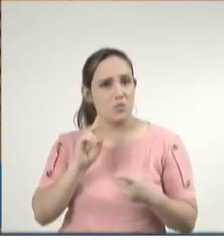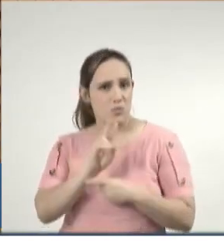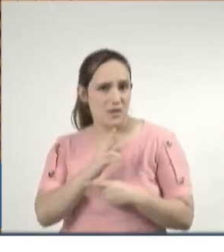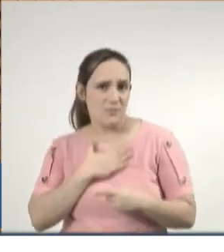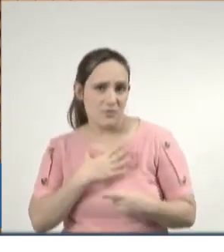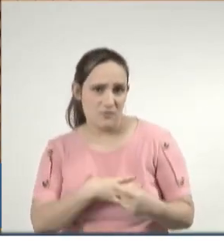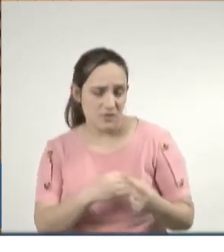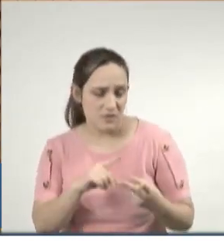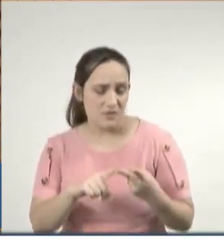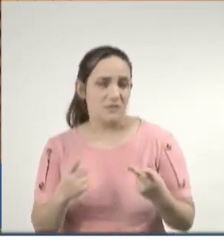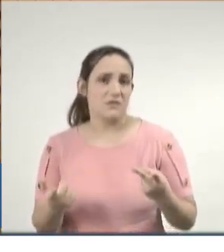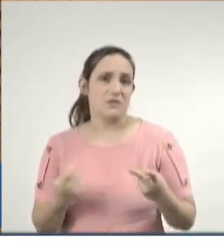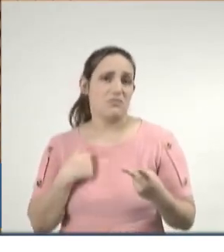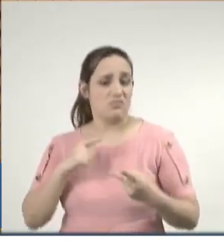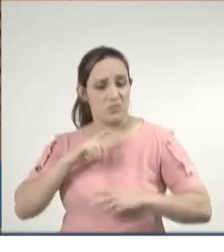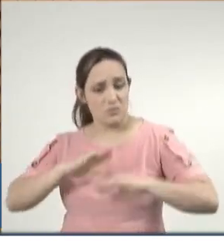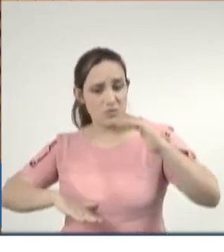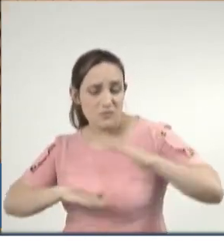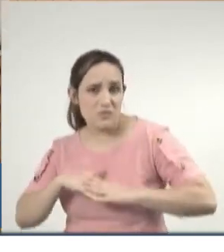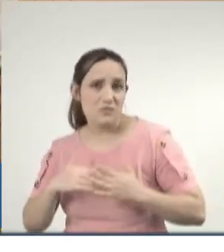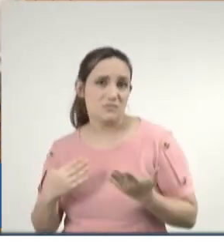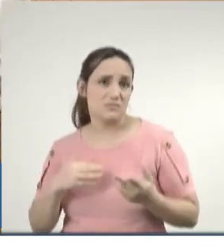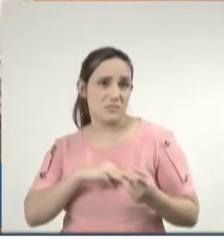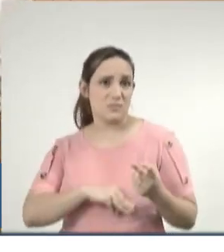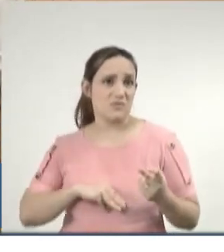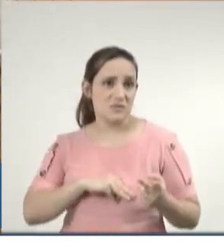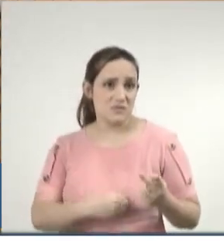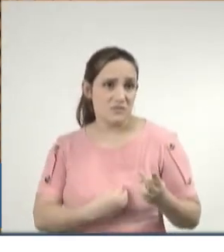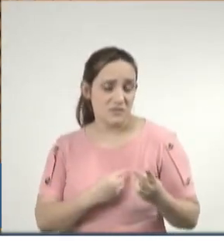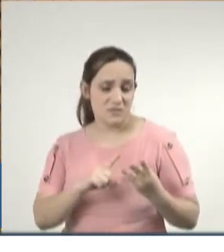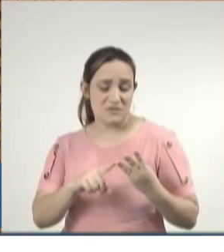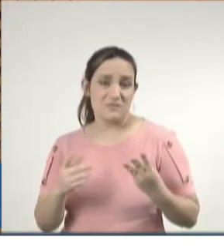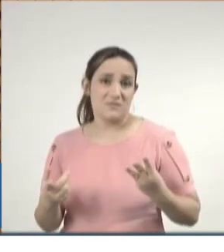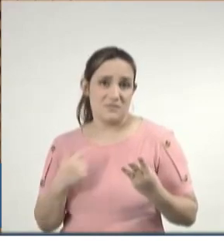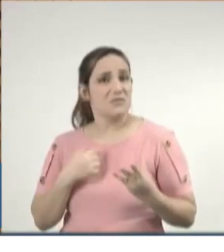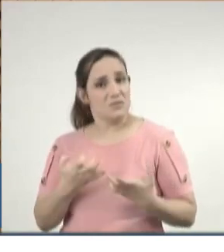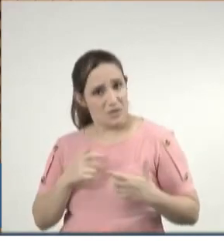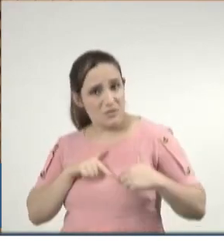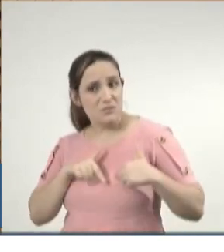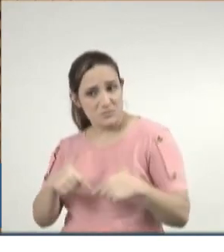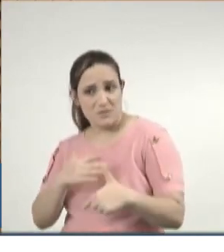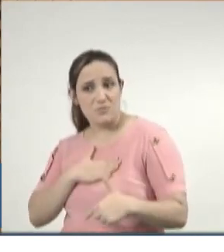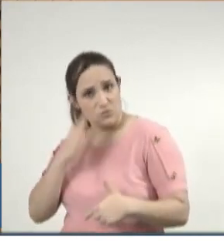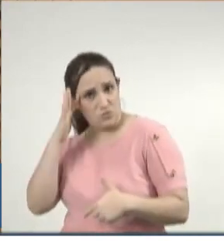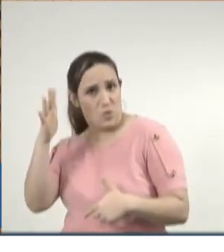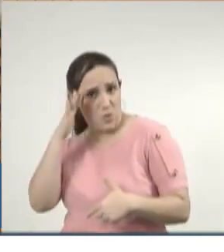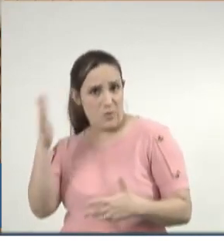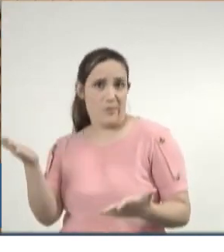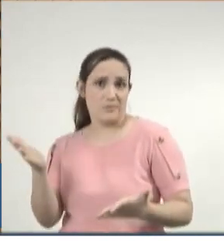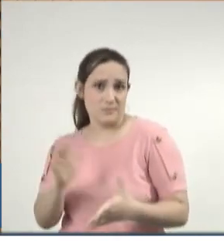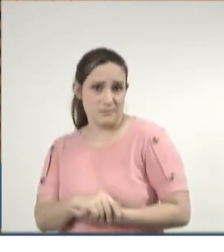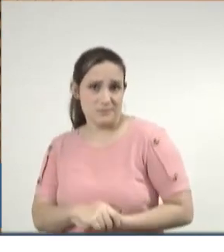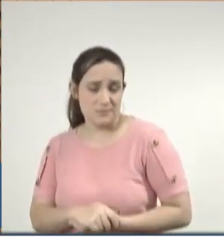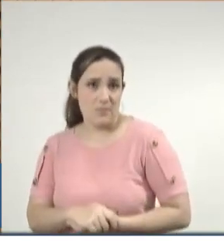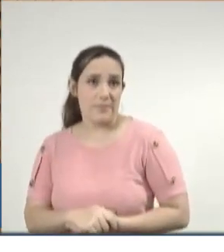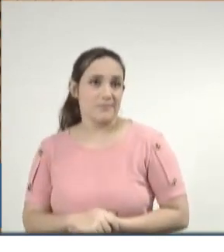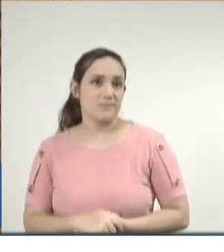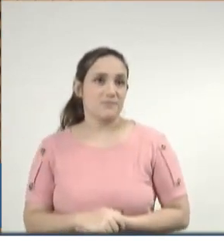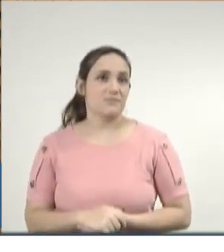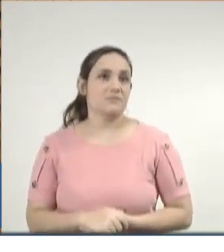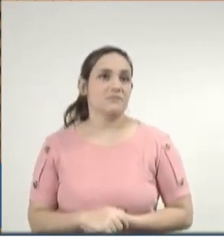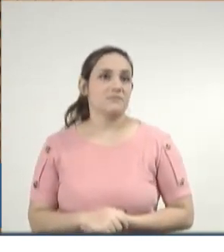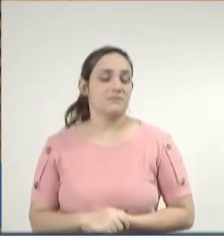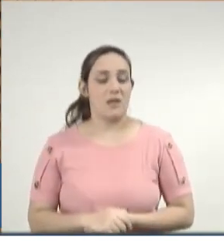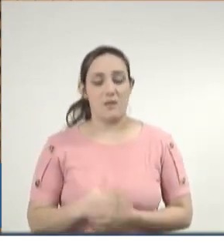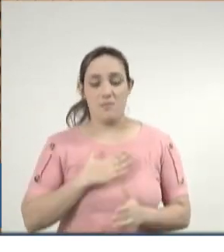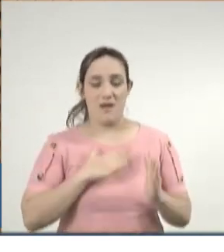mas eu tenho uma profissão, uma missão de vida que eu acredito e eu quero ir atrás do meu sonho e fazer o que eu acredito. Então, a casinha